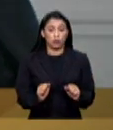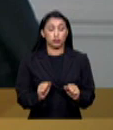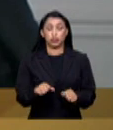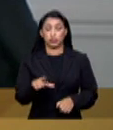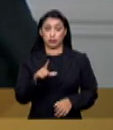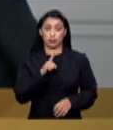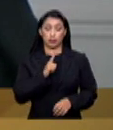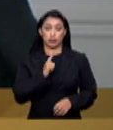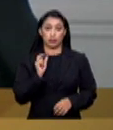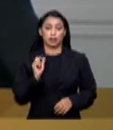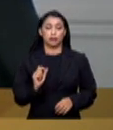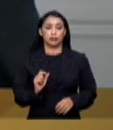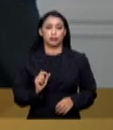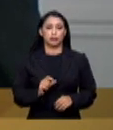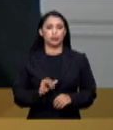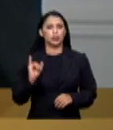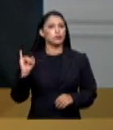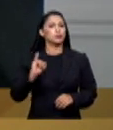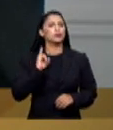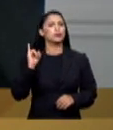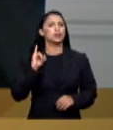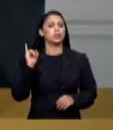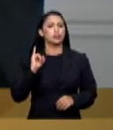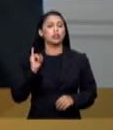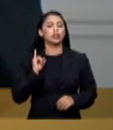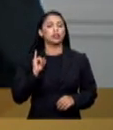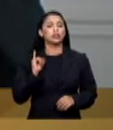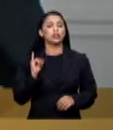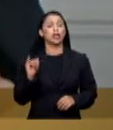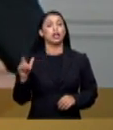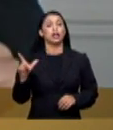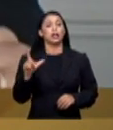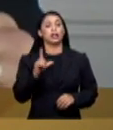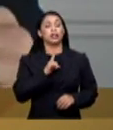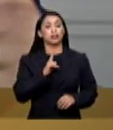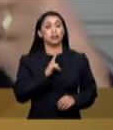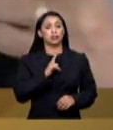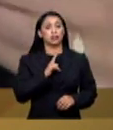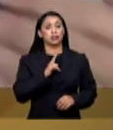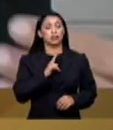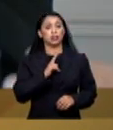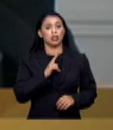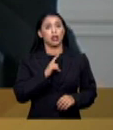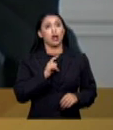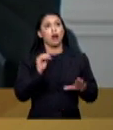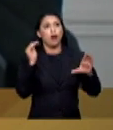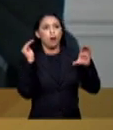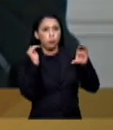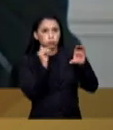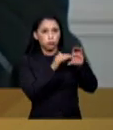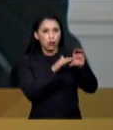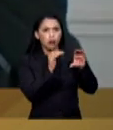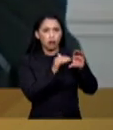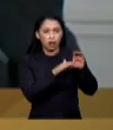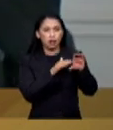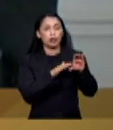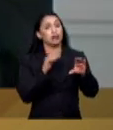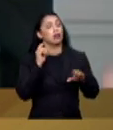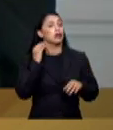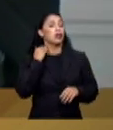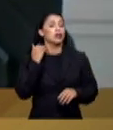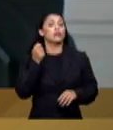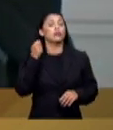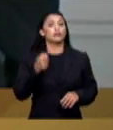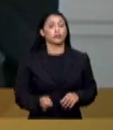aqui é que a previsão é de facultar ao magistrado.